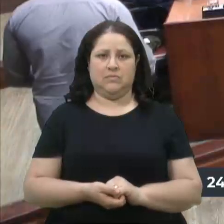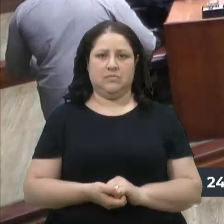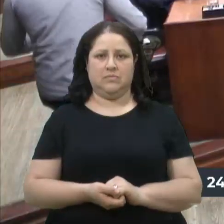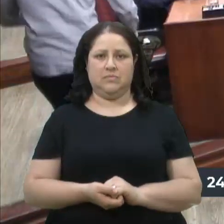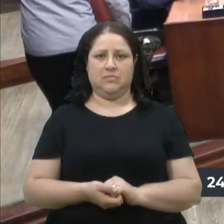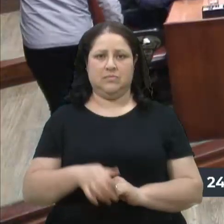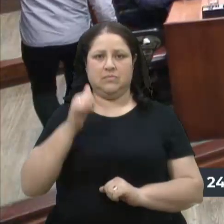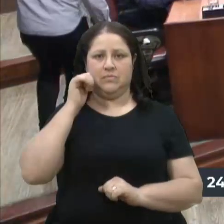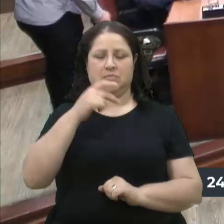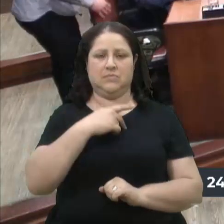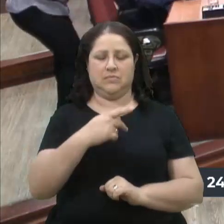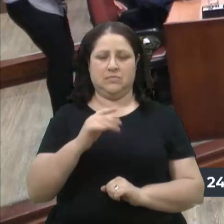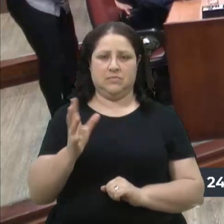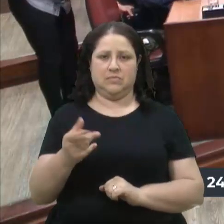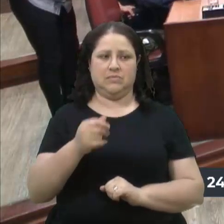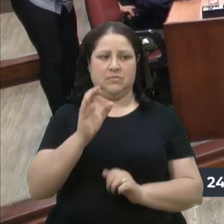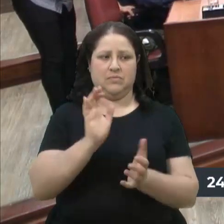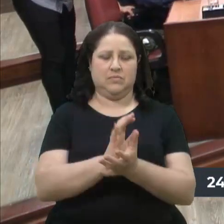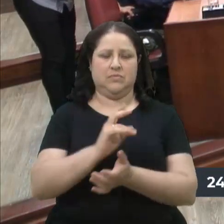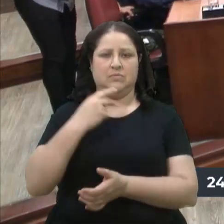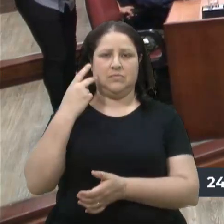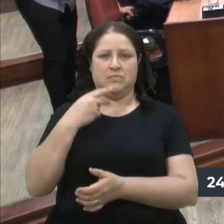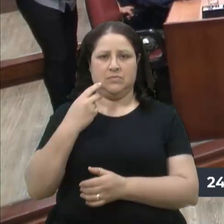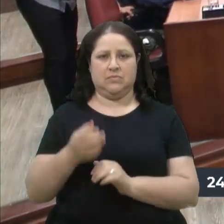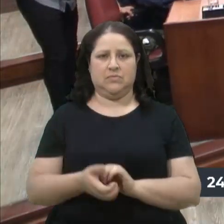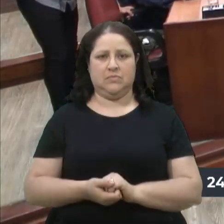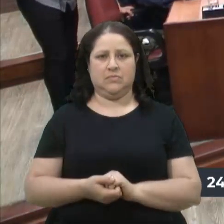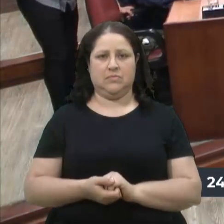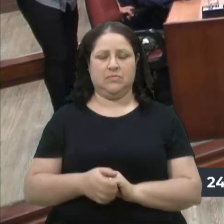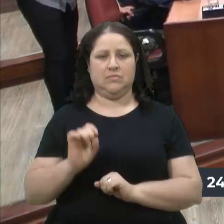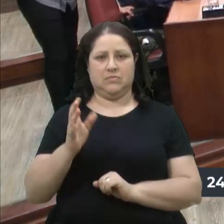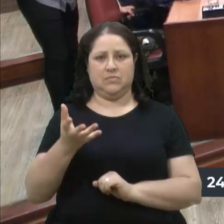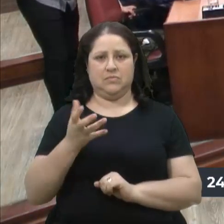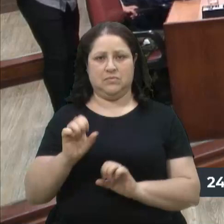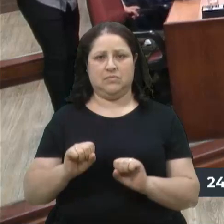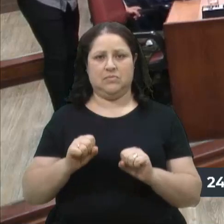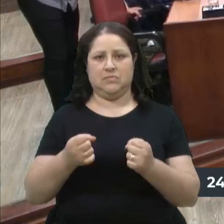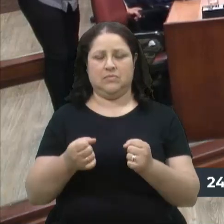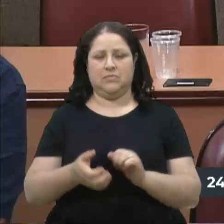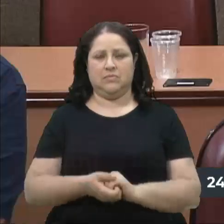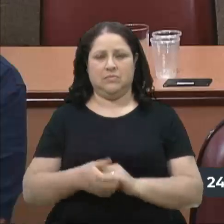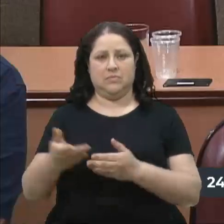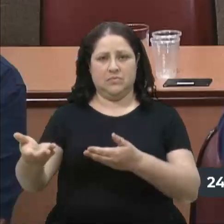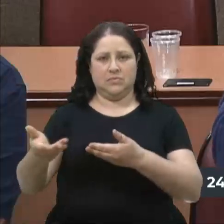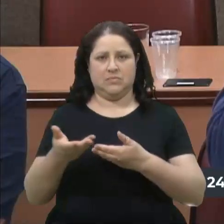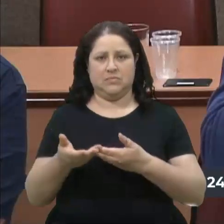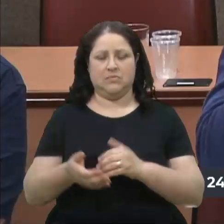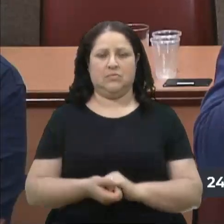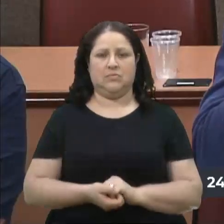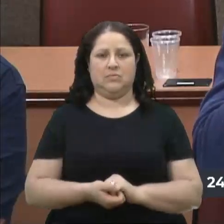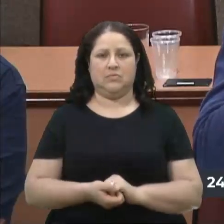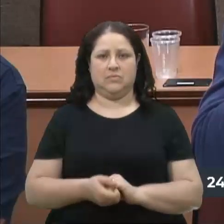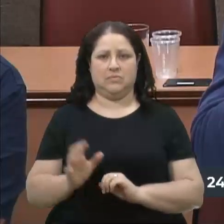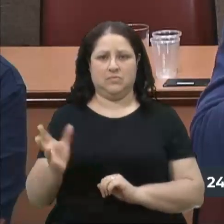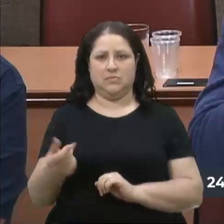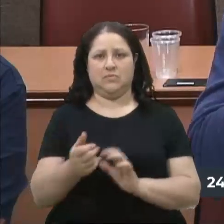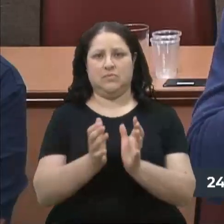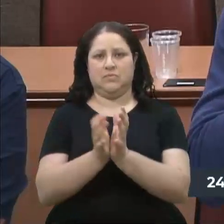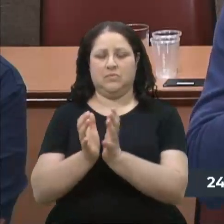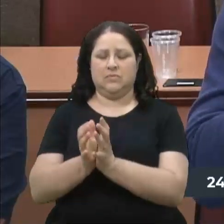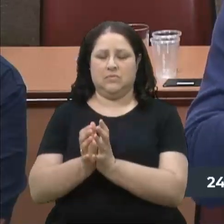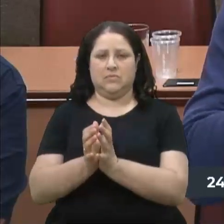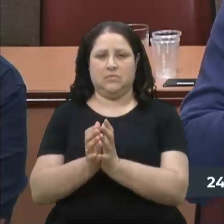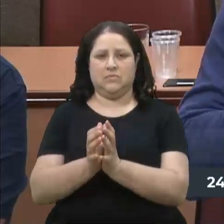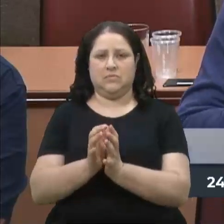senhora Presidente aquelas colegas de vereadores é só queria reforçar enfim convidar aos colegas para audiência